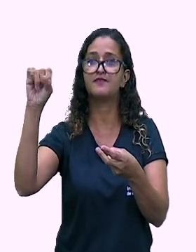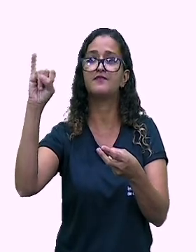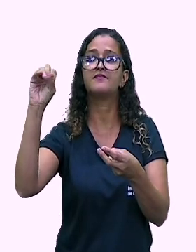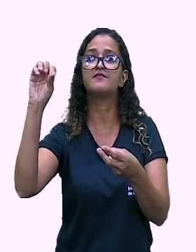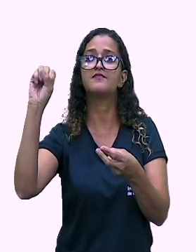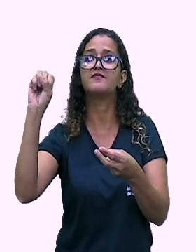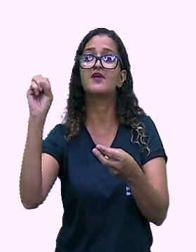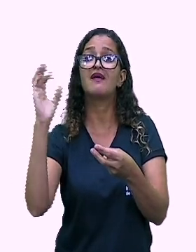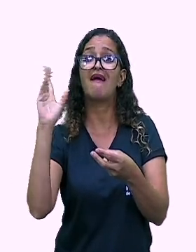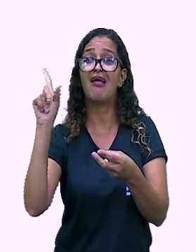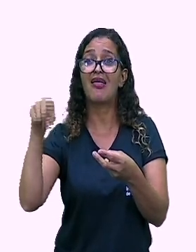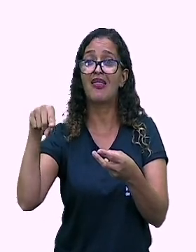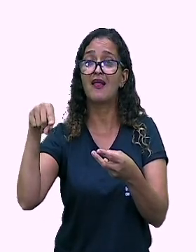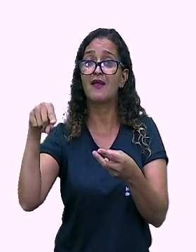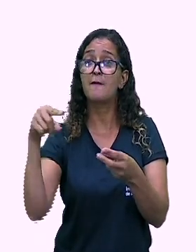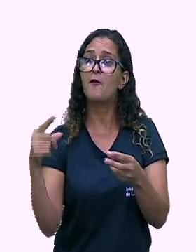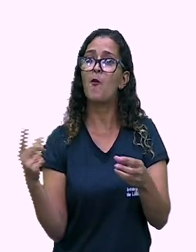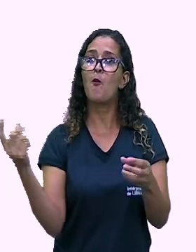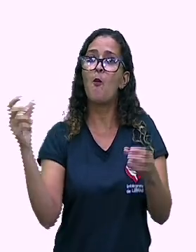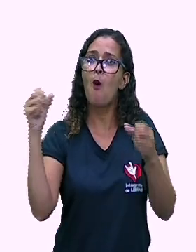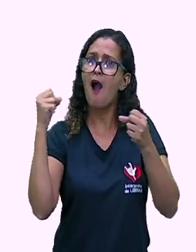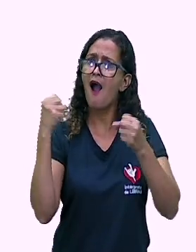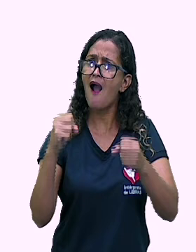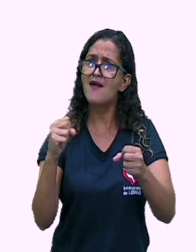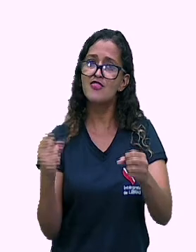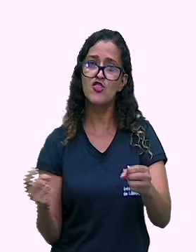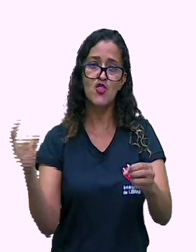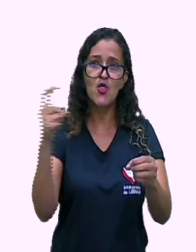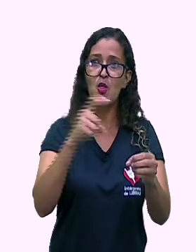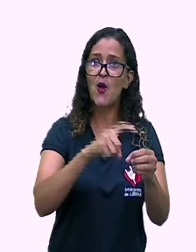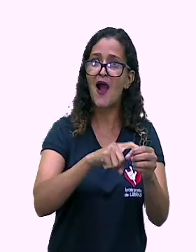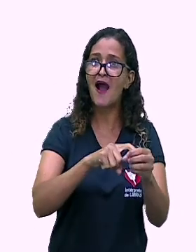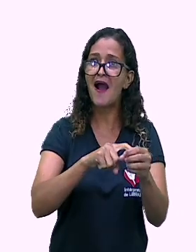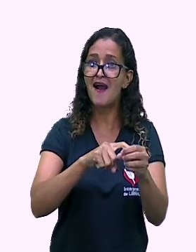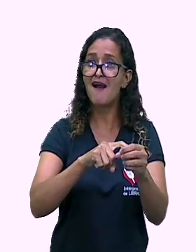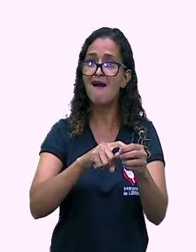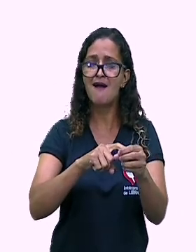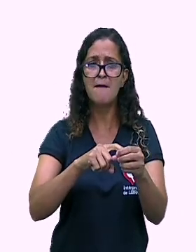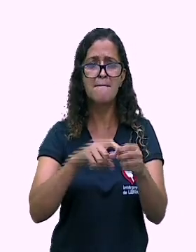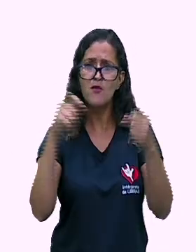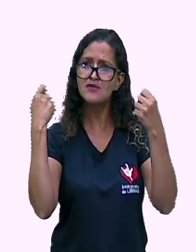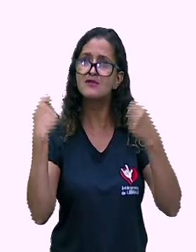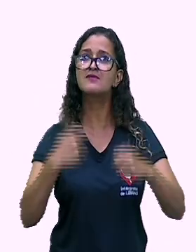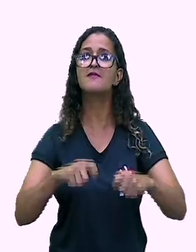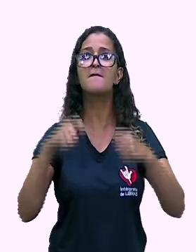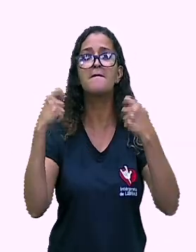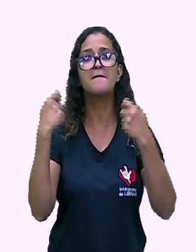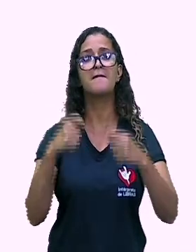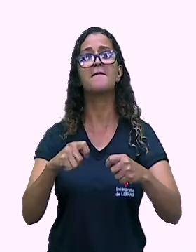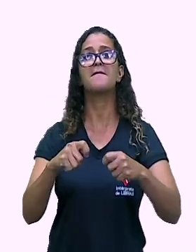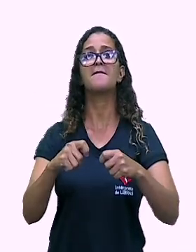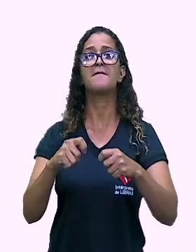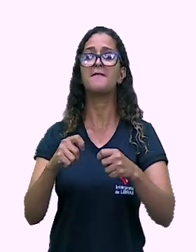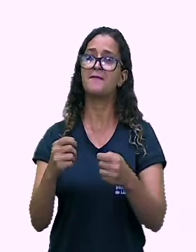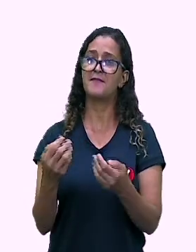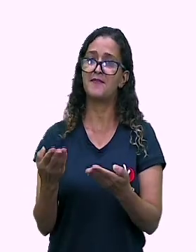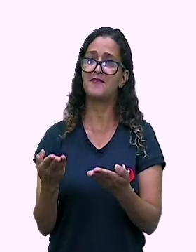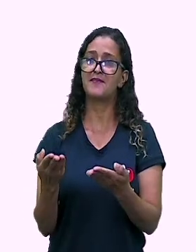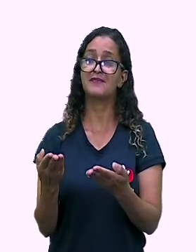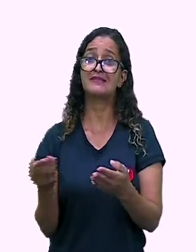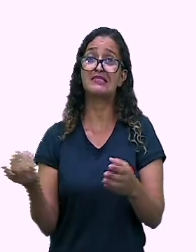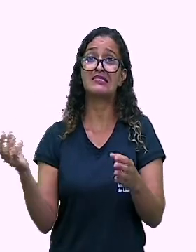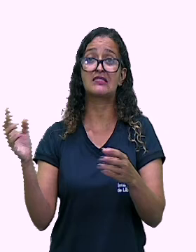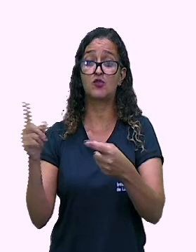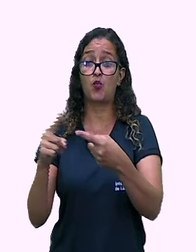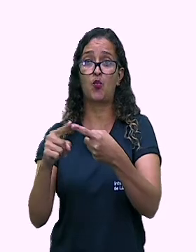pode ser desfeita. Agora nós já temos uma outra visão. Irreversível, não